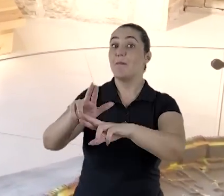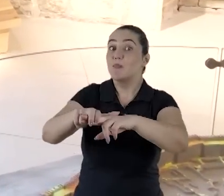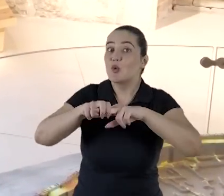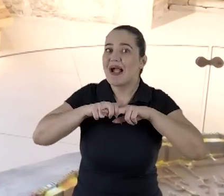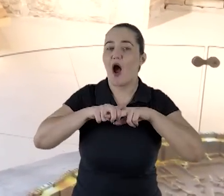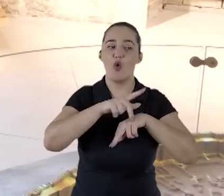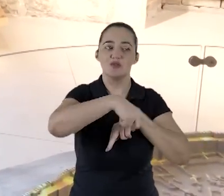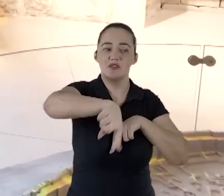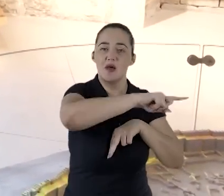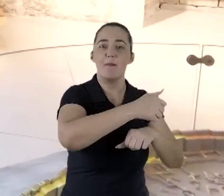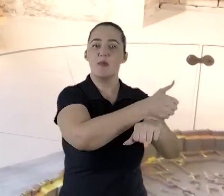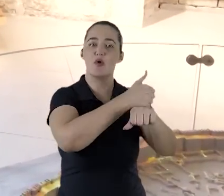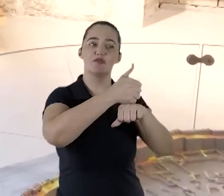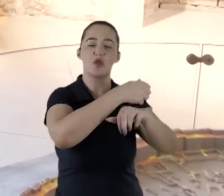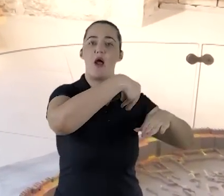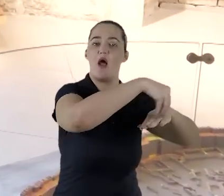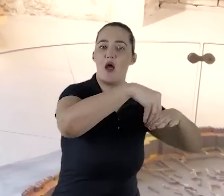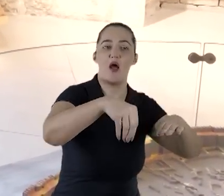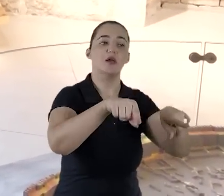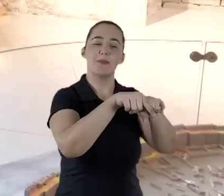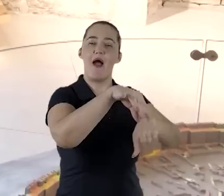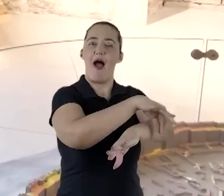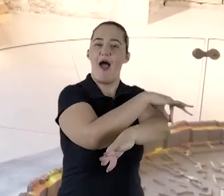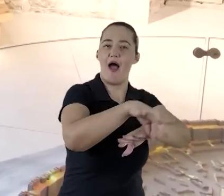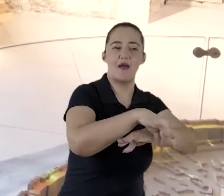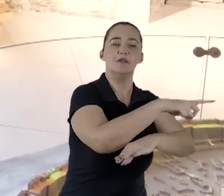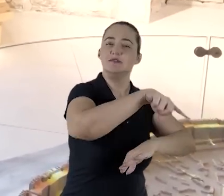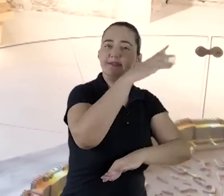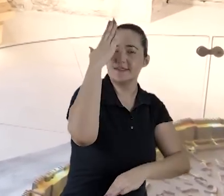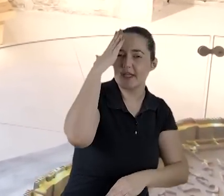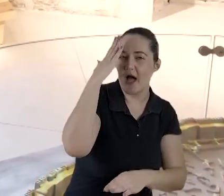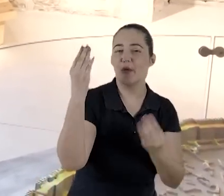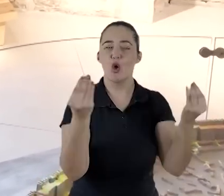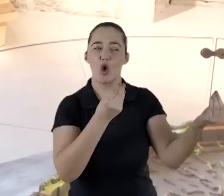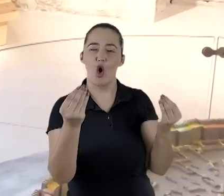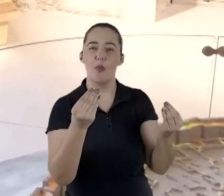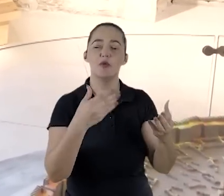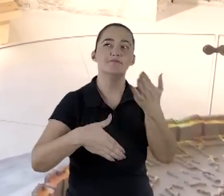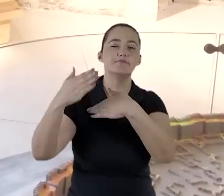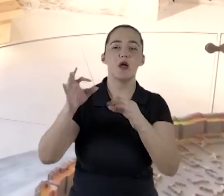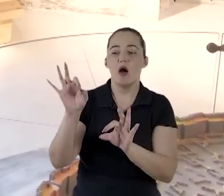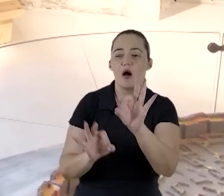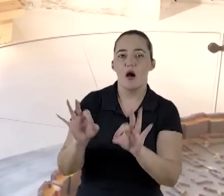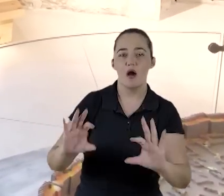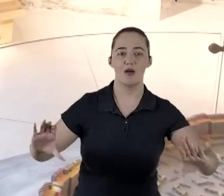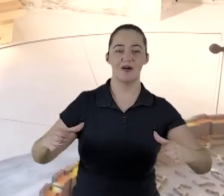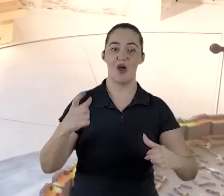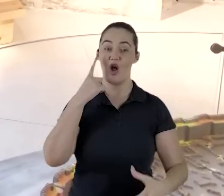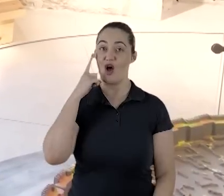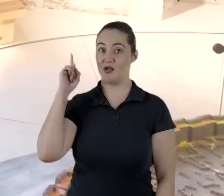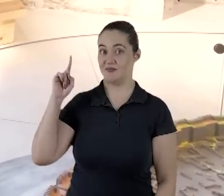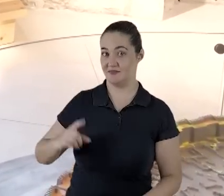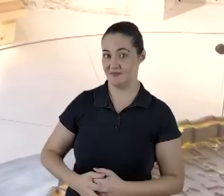pedras, mas com a ajuda de arquitetos e arqueólogos, nós conseguimos trazer à tona um